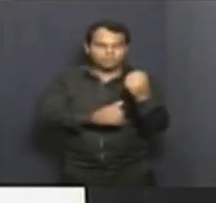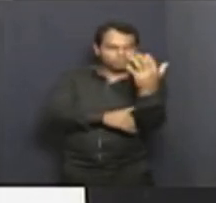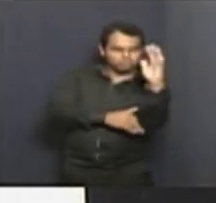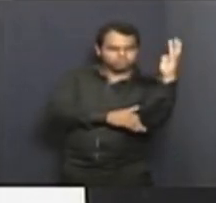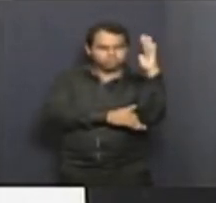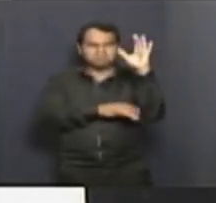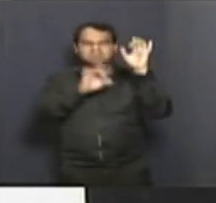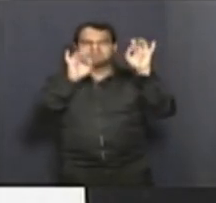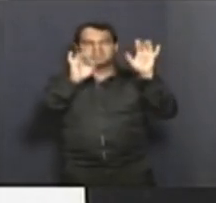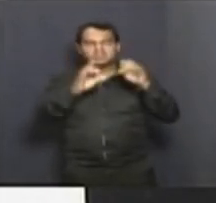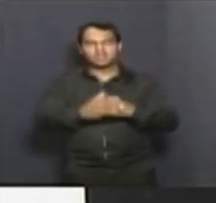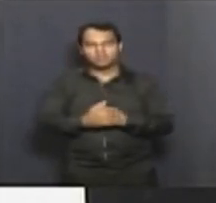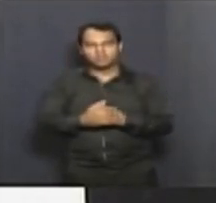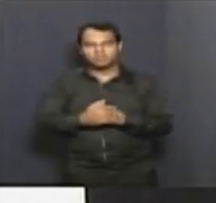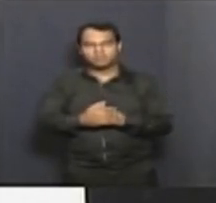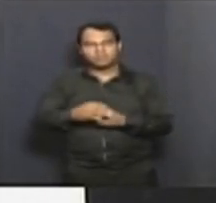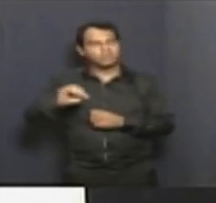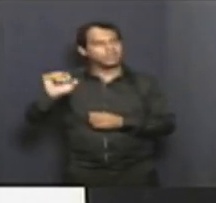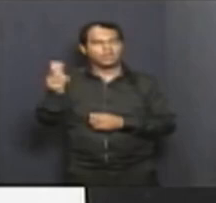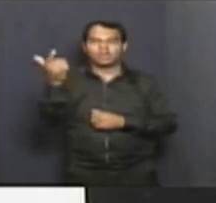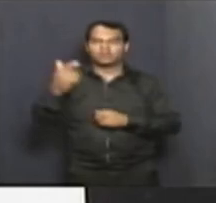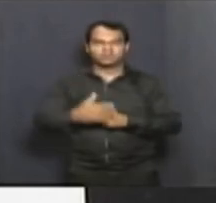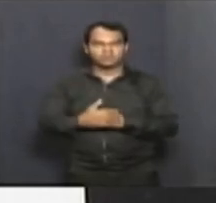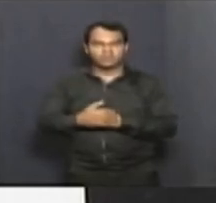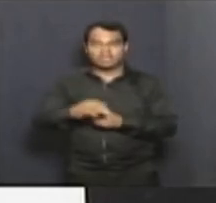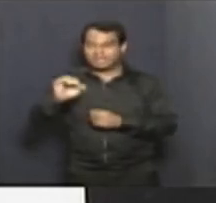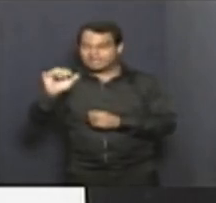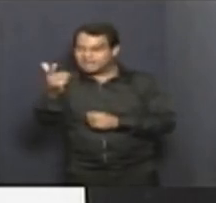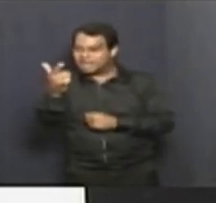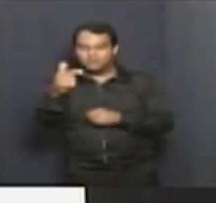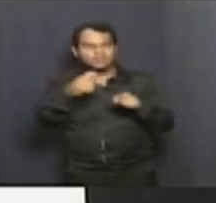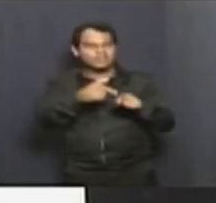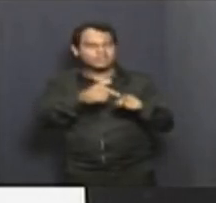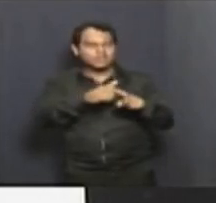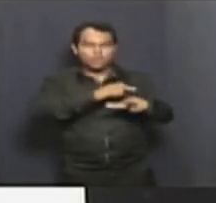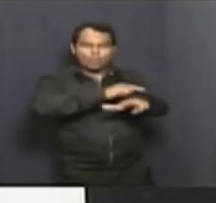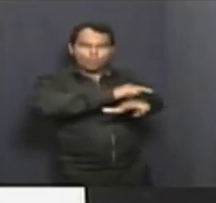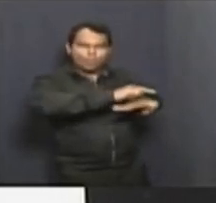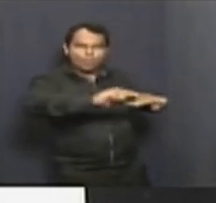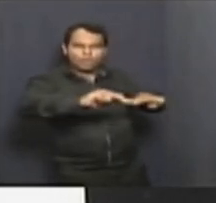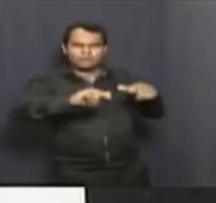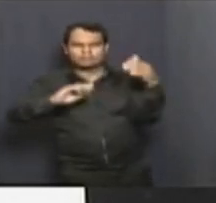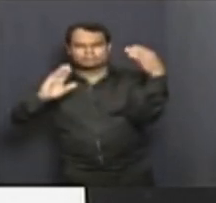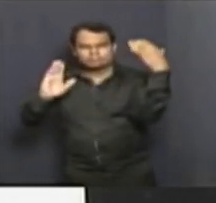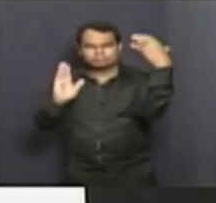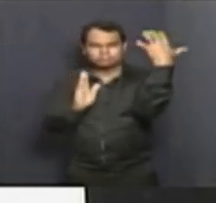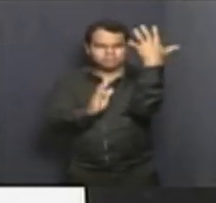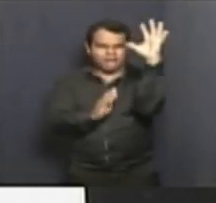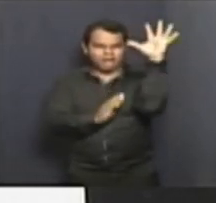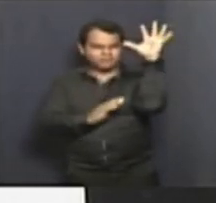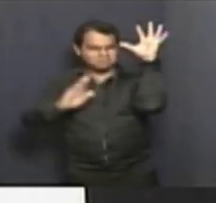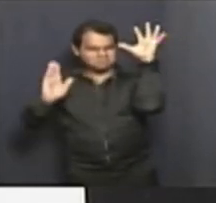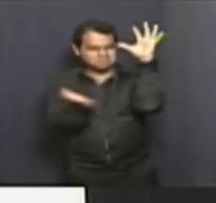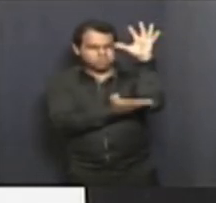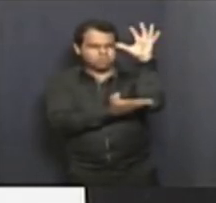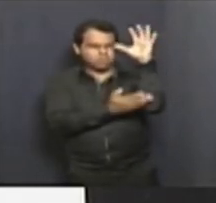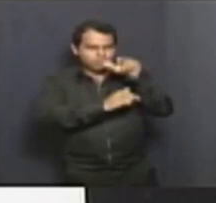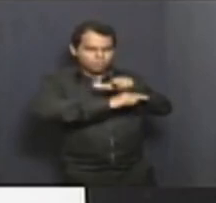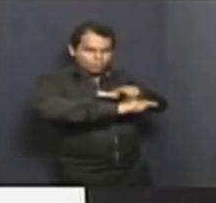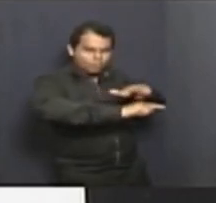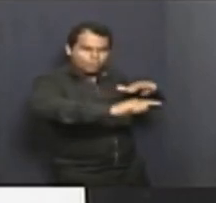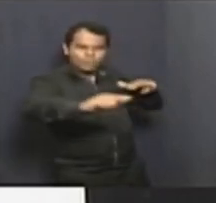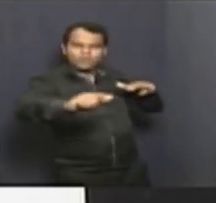e é evidente que esse estrago que esse estrago provocou conseqüências